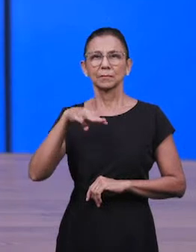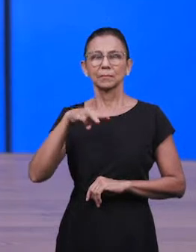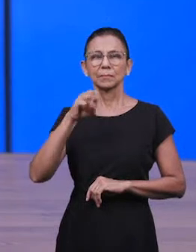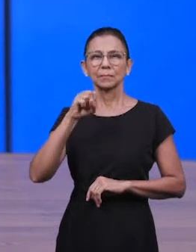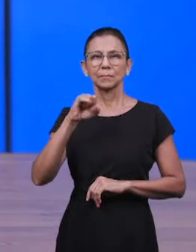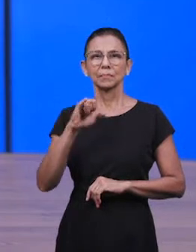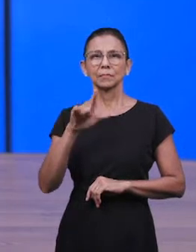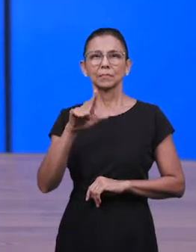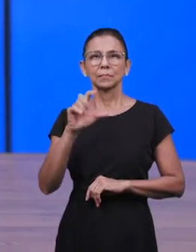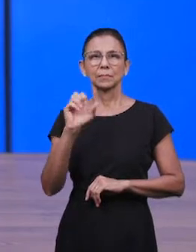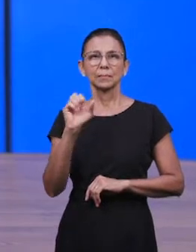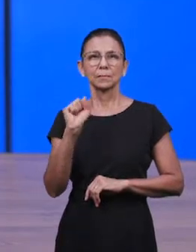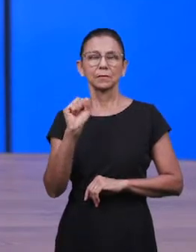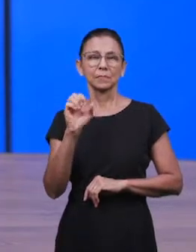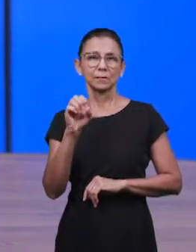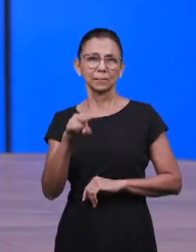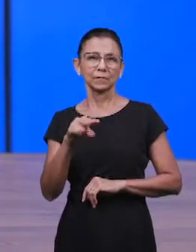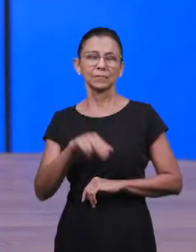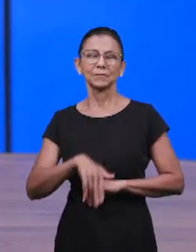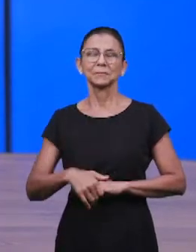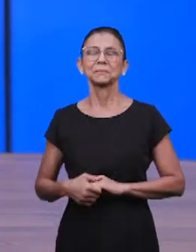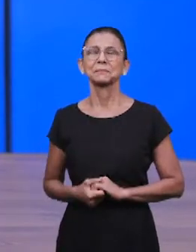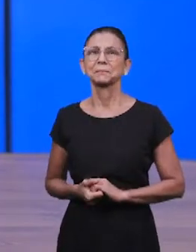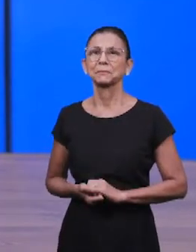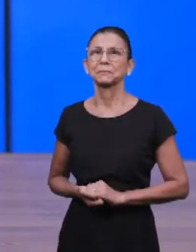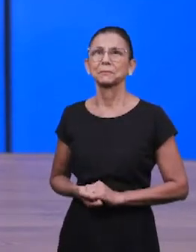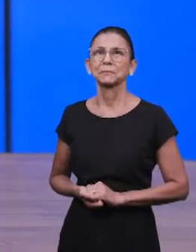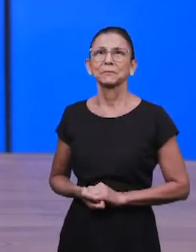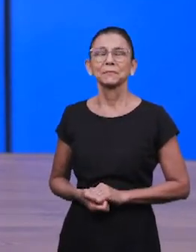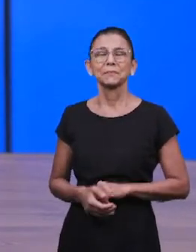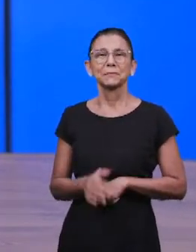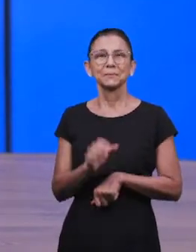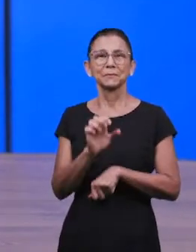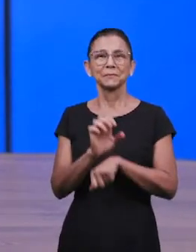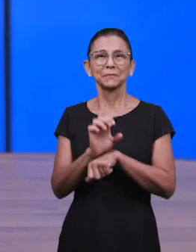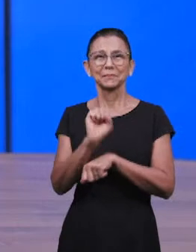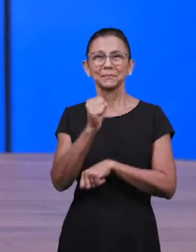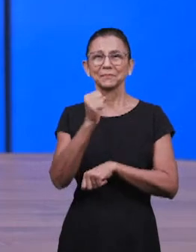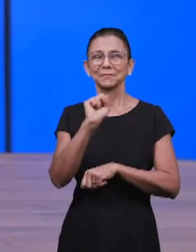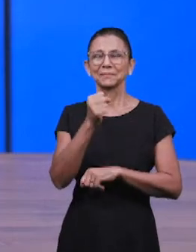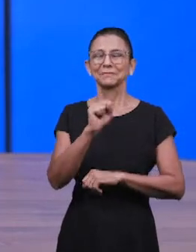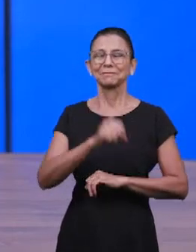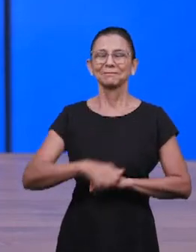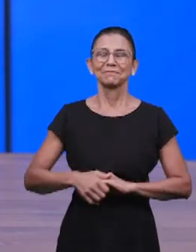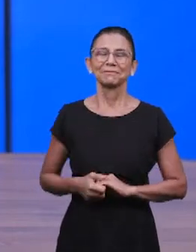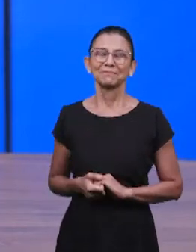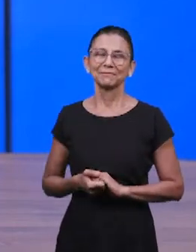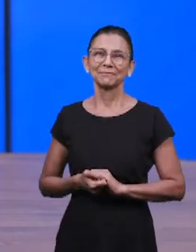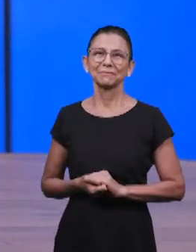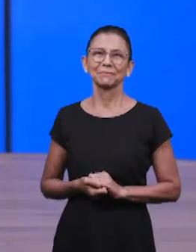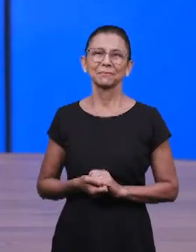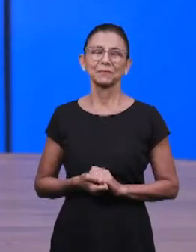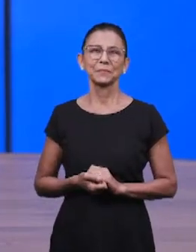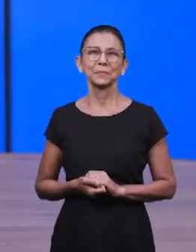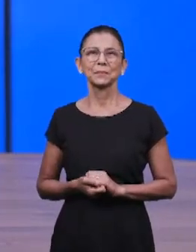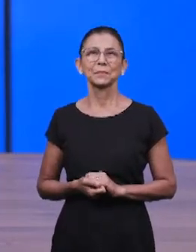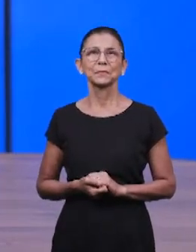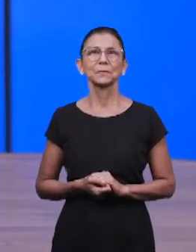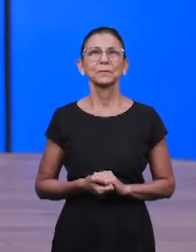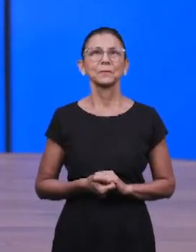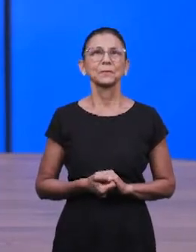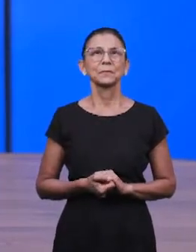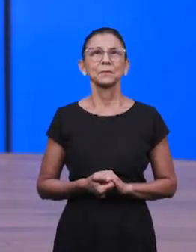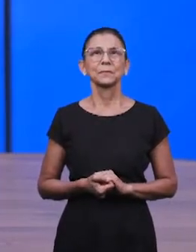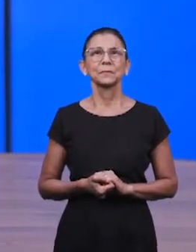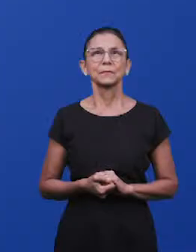Clemilson Santos, da nossa igreja em Itaporanga da Ajuda, lá no estado do Sergipe. Vamos lá então, o diácono Clemilson. A